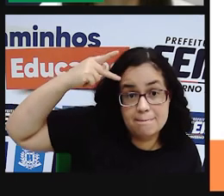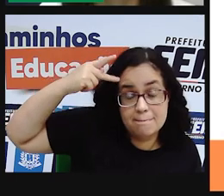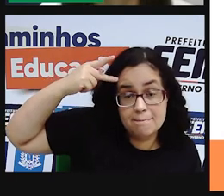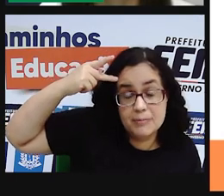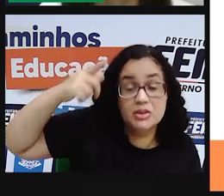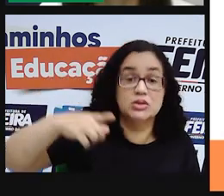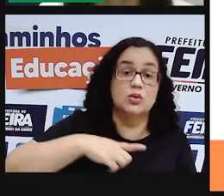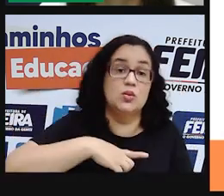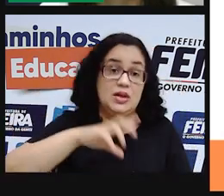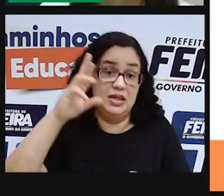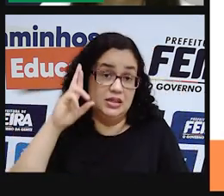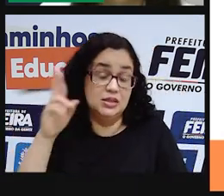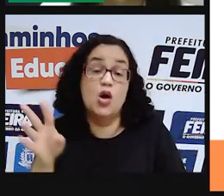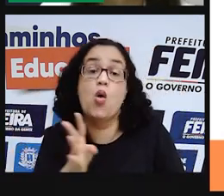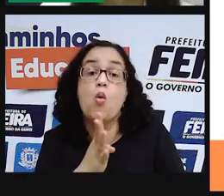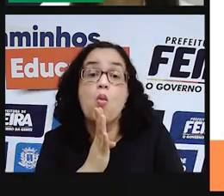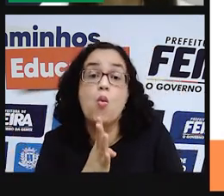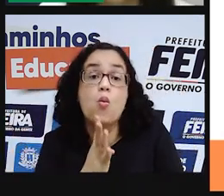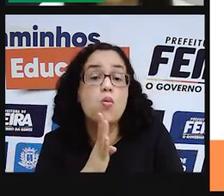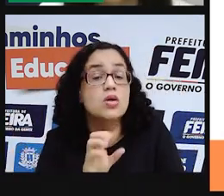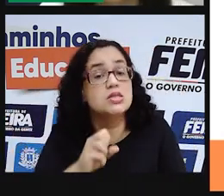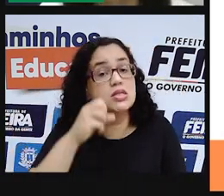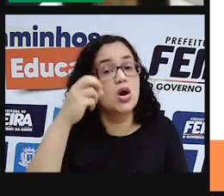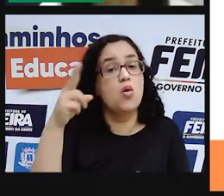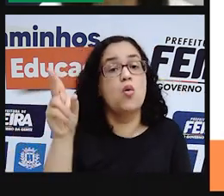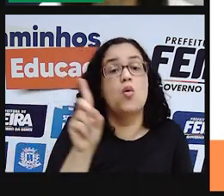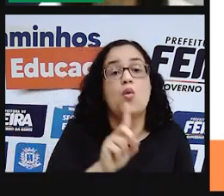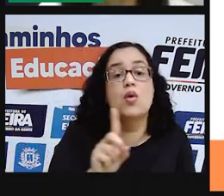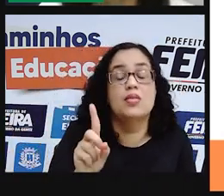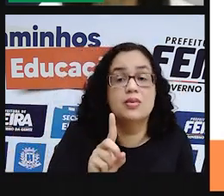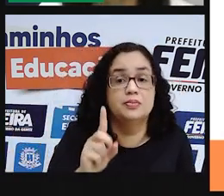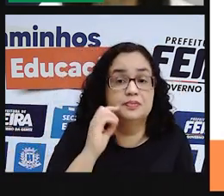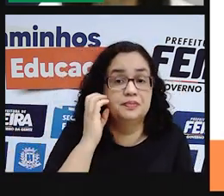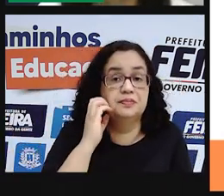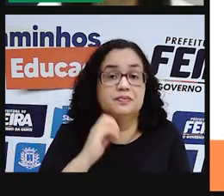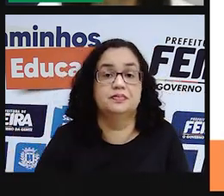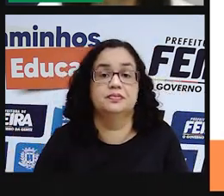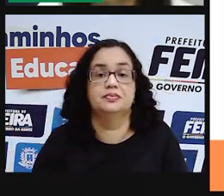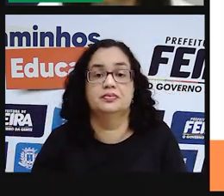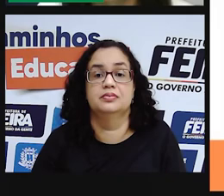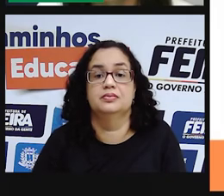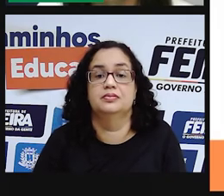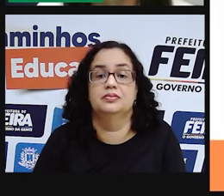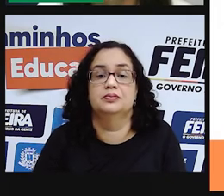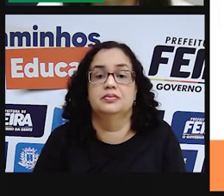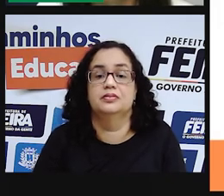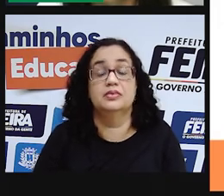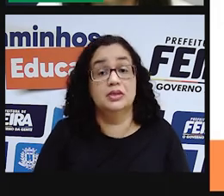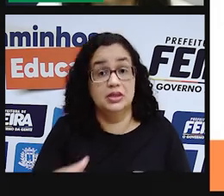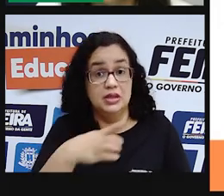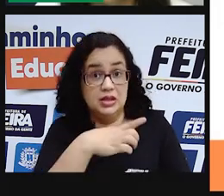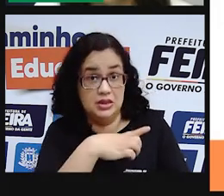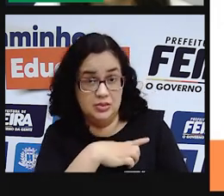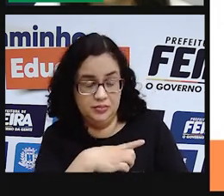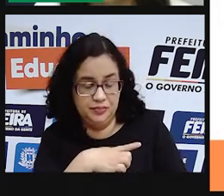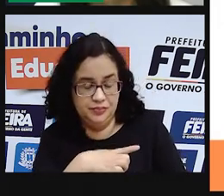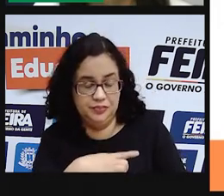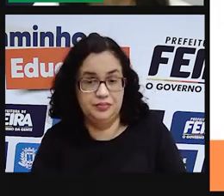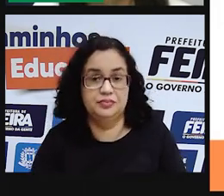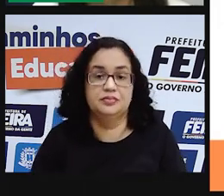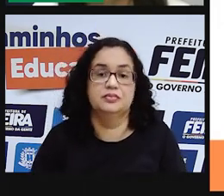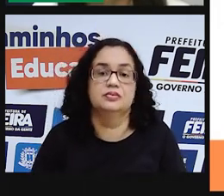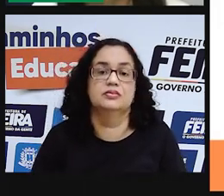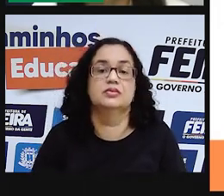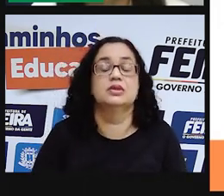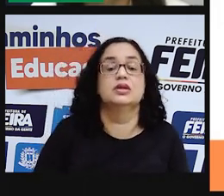a respeito de conhecer ou não as obras resenhadas. Então, a intenção